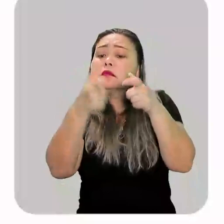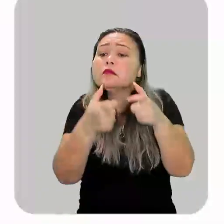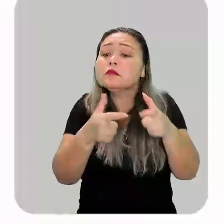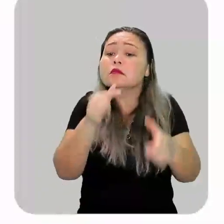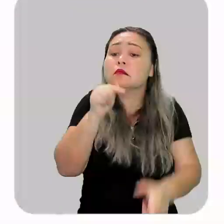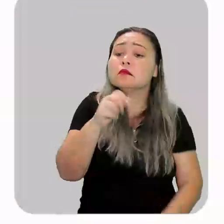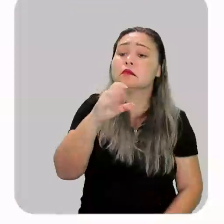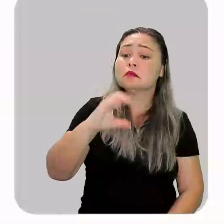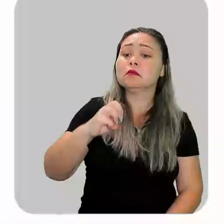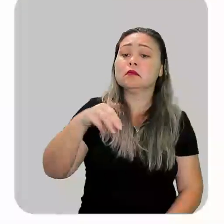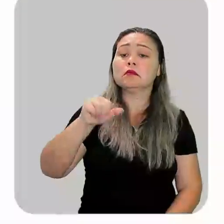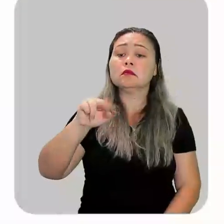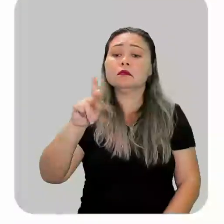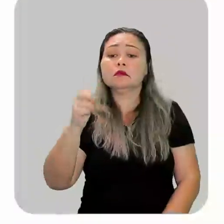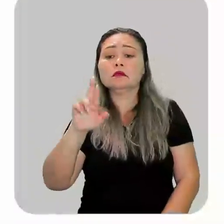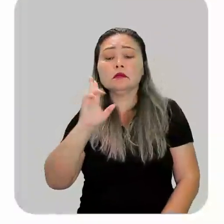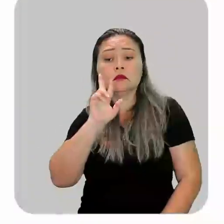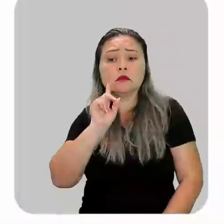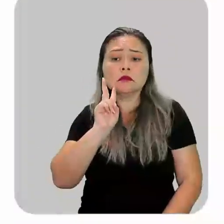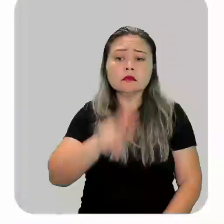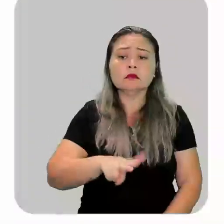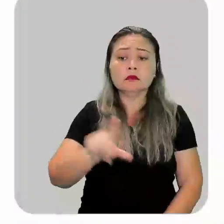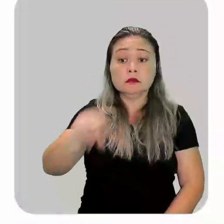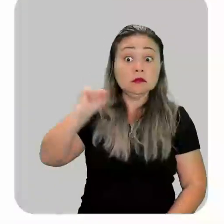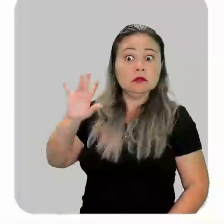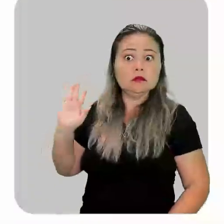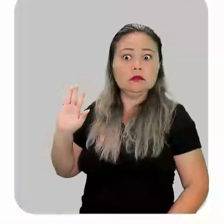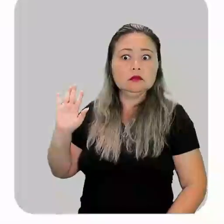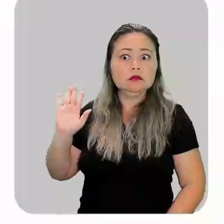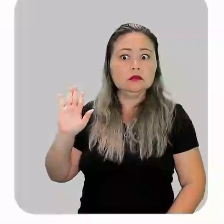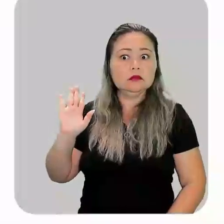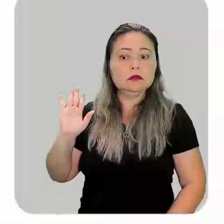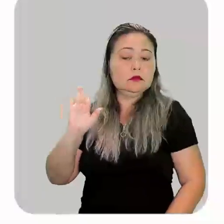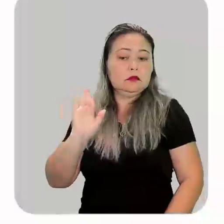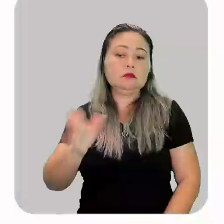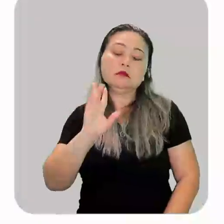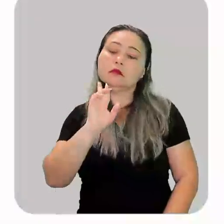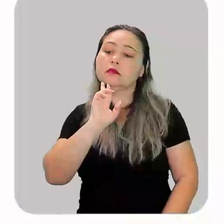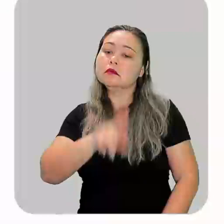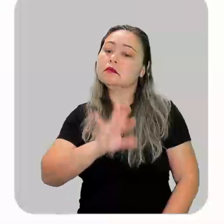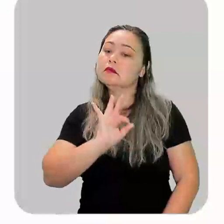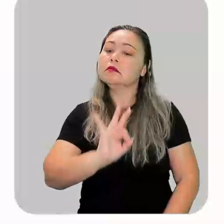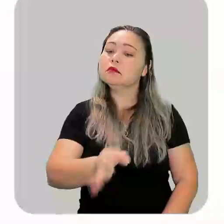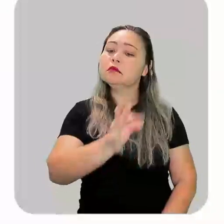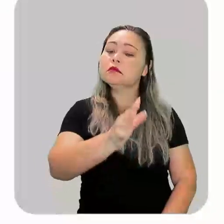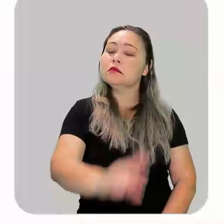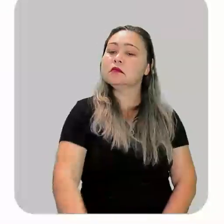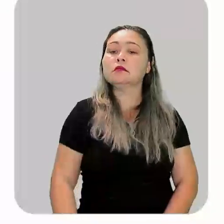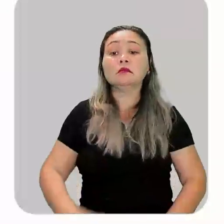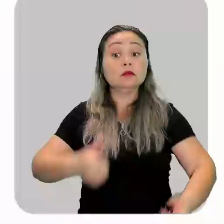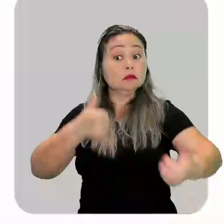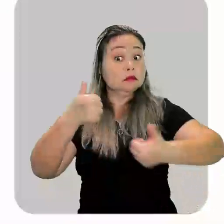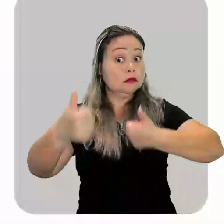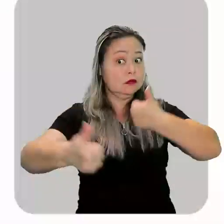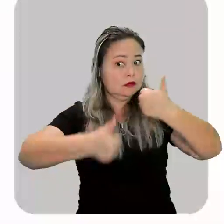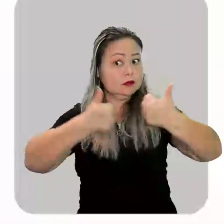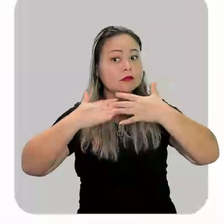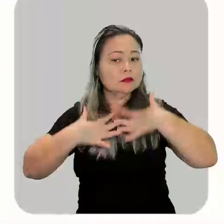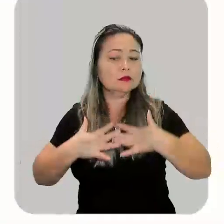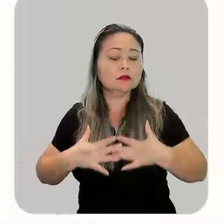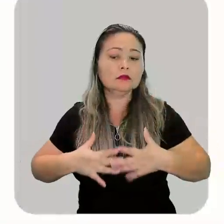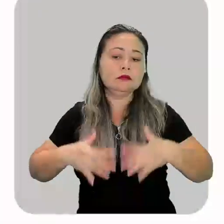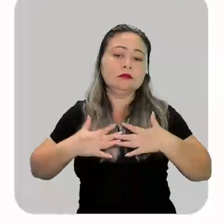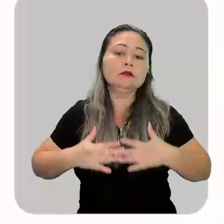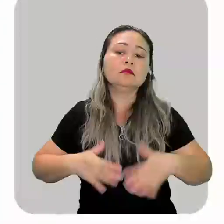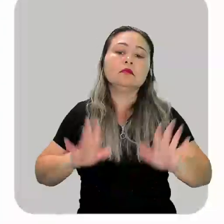tenho 7 centenas de milhar. Já vai na alternativa, pá, marquei, acertei. Beleza. Tranquilo?